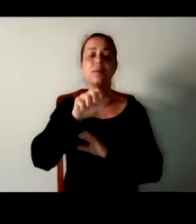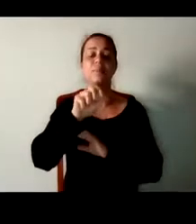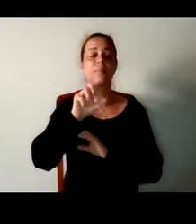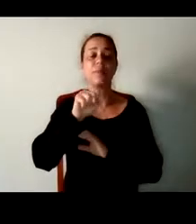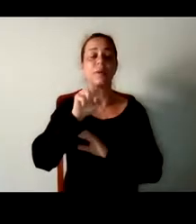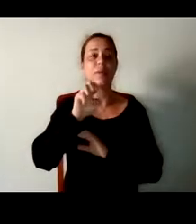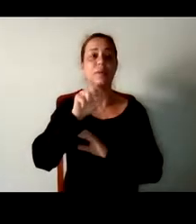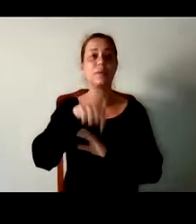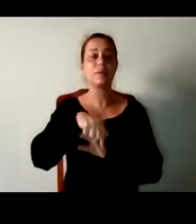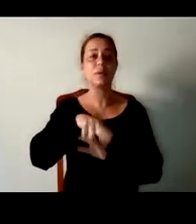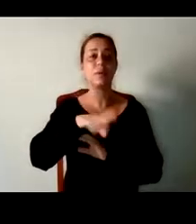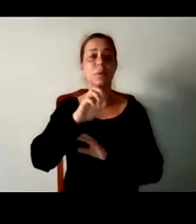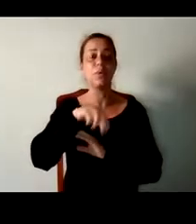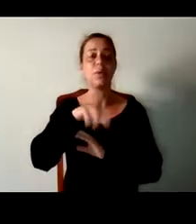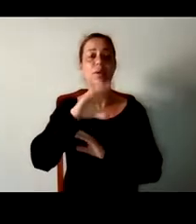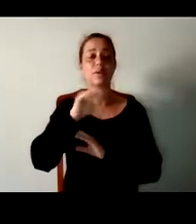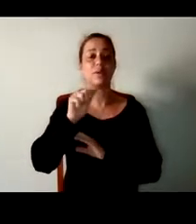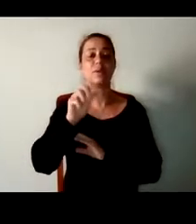pensamento.